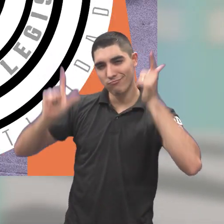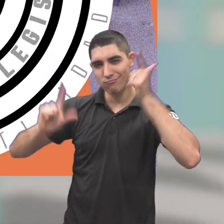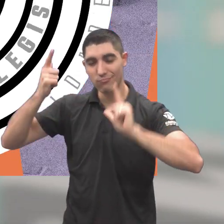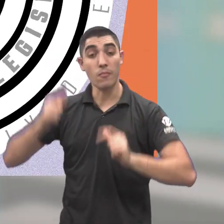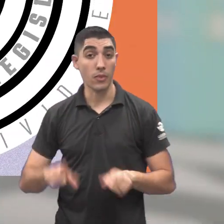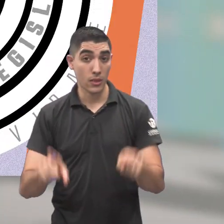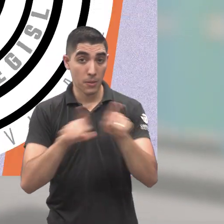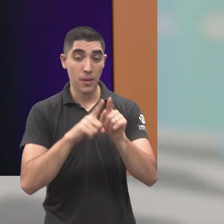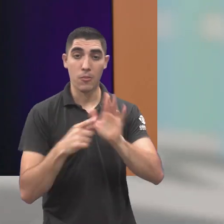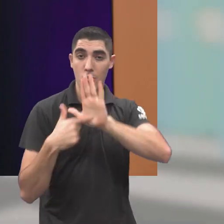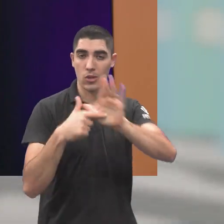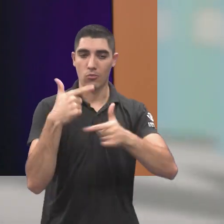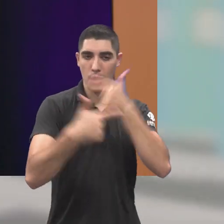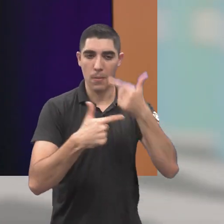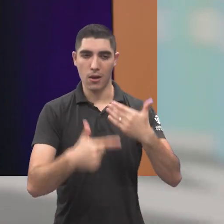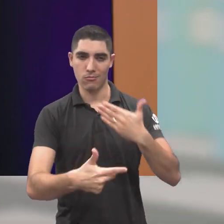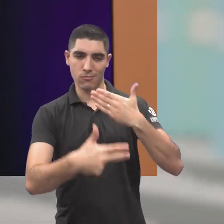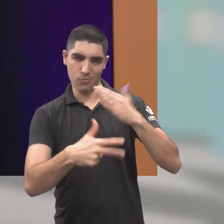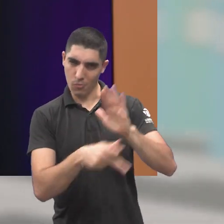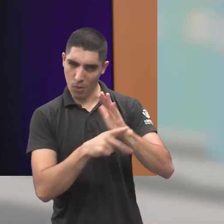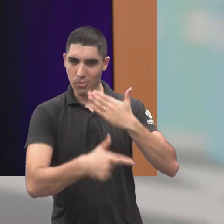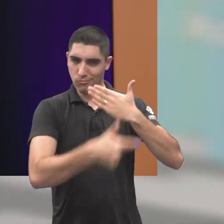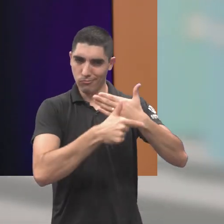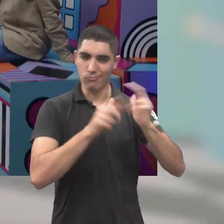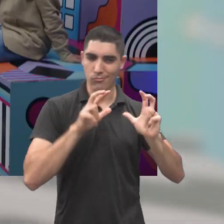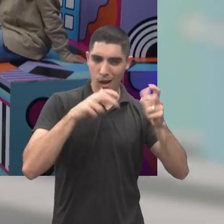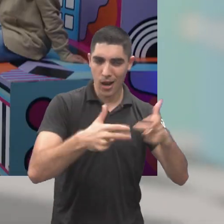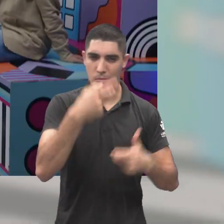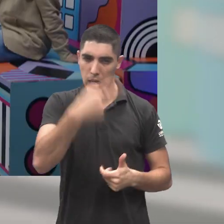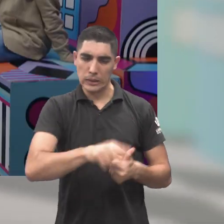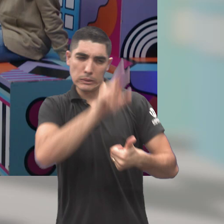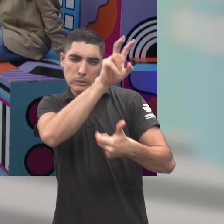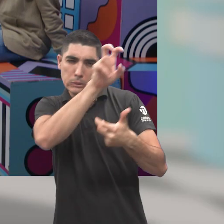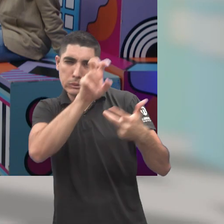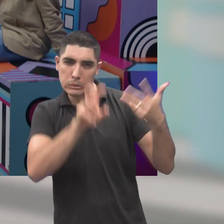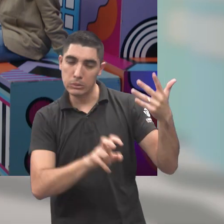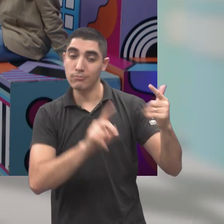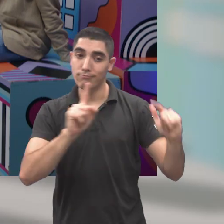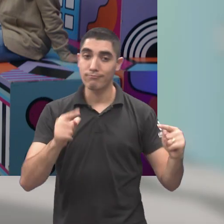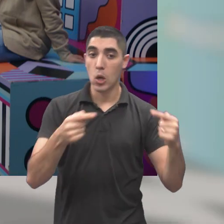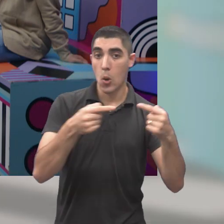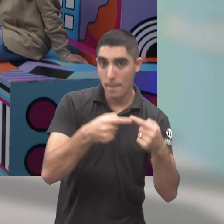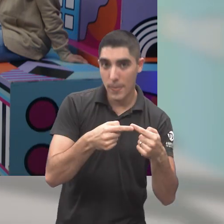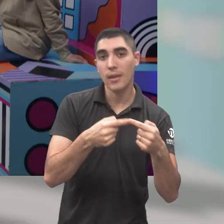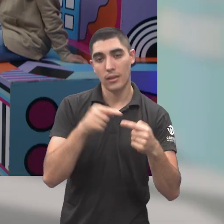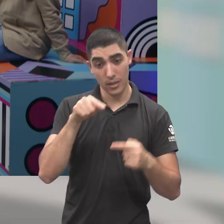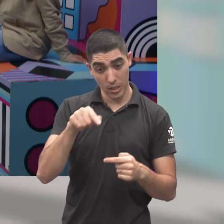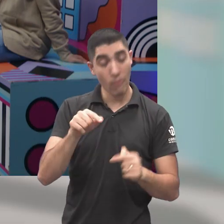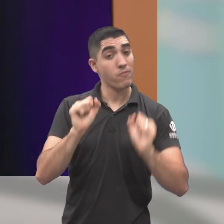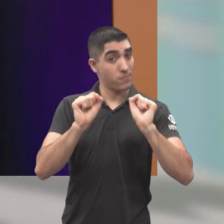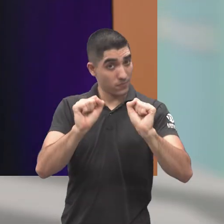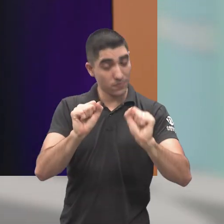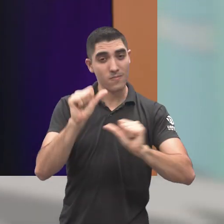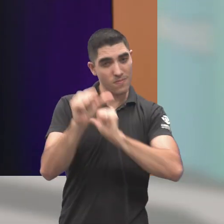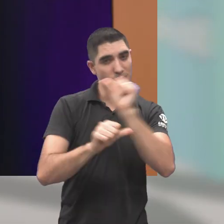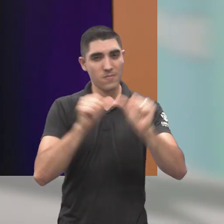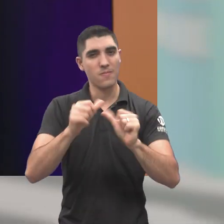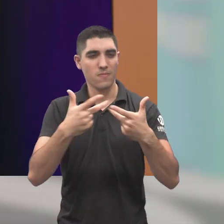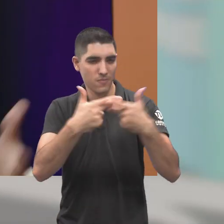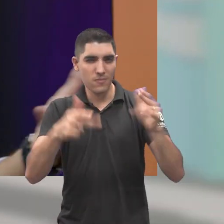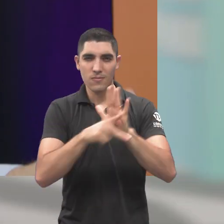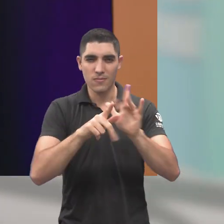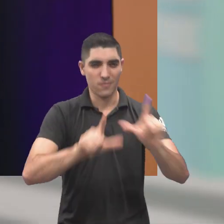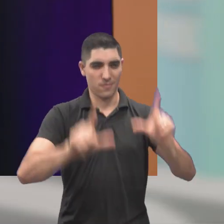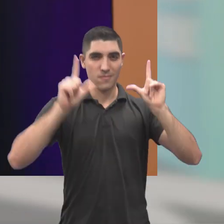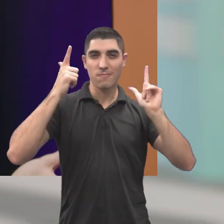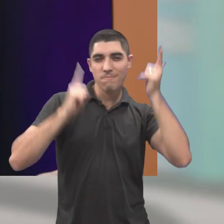Atividade Legislativa, o Lucas Guerra traz as medidas que estão em debate na Câmara Municipal e que podem impactar diretamente a área